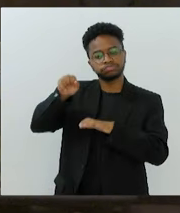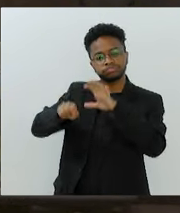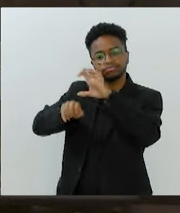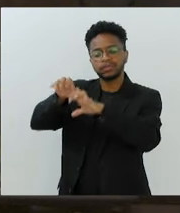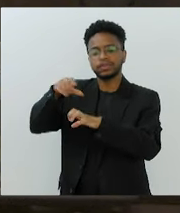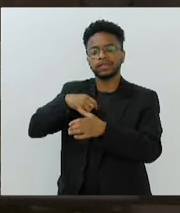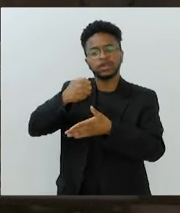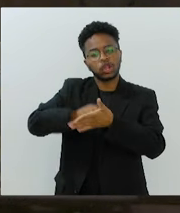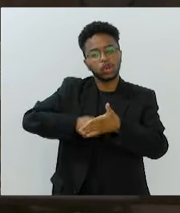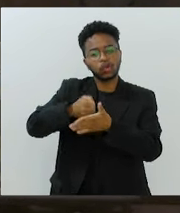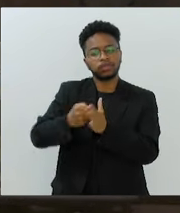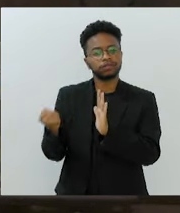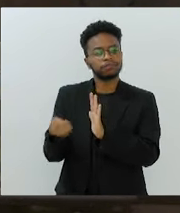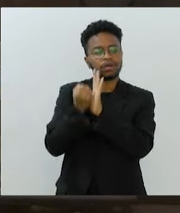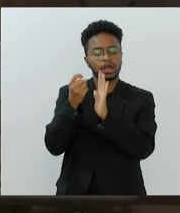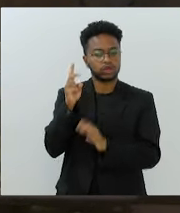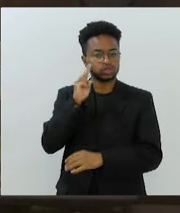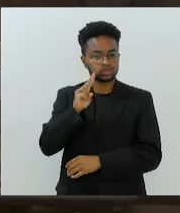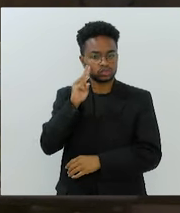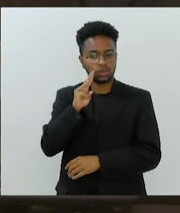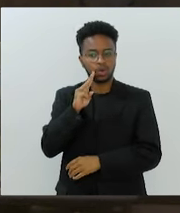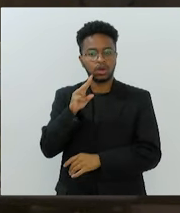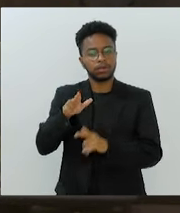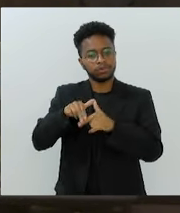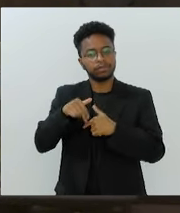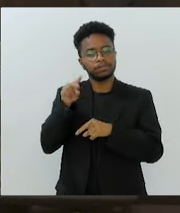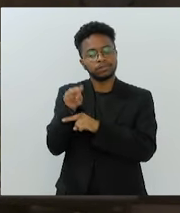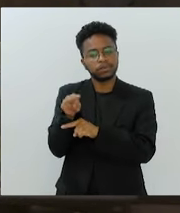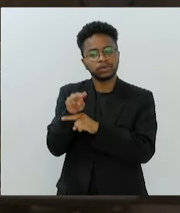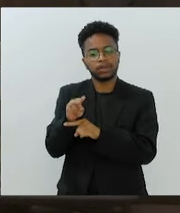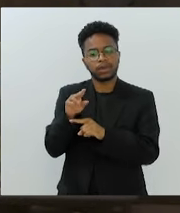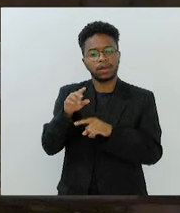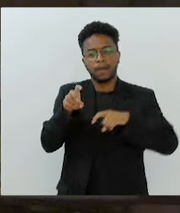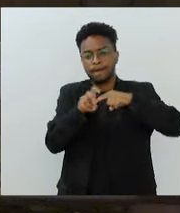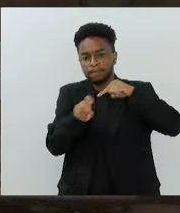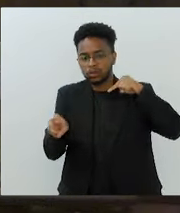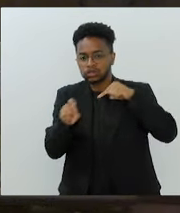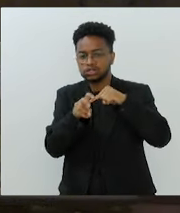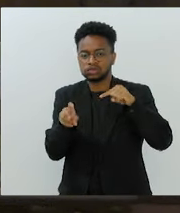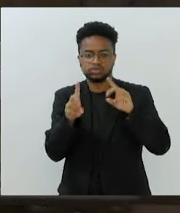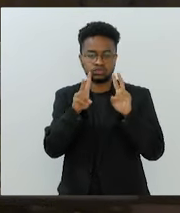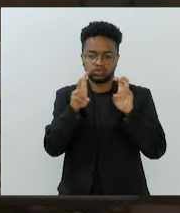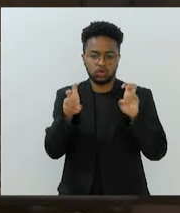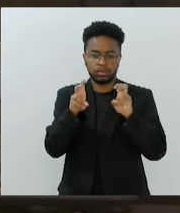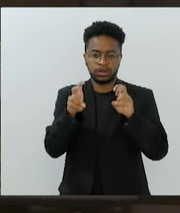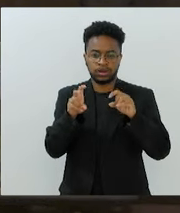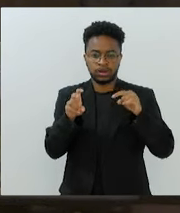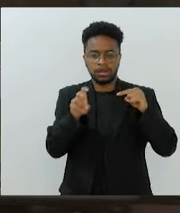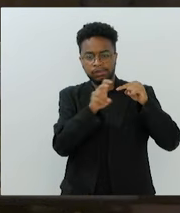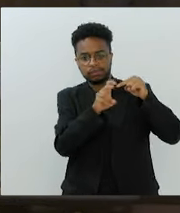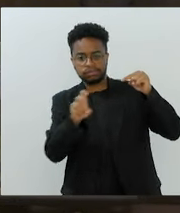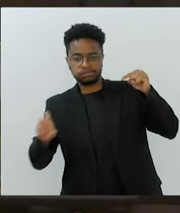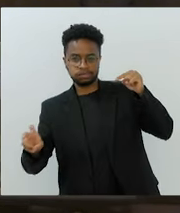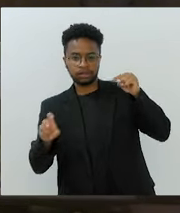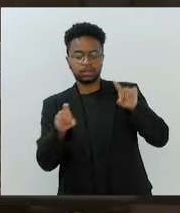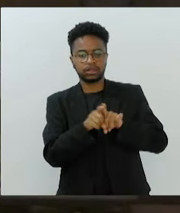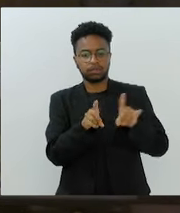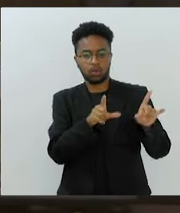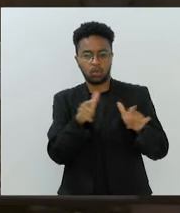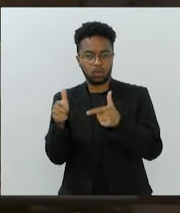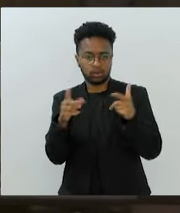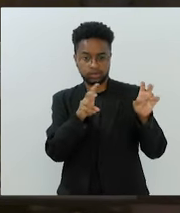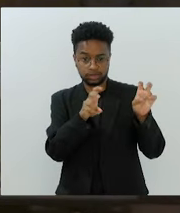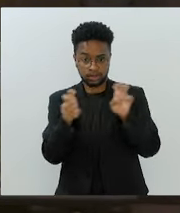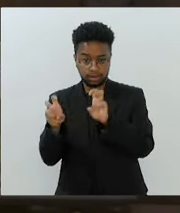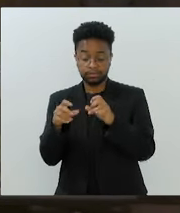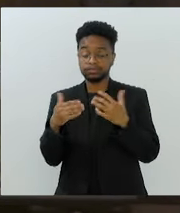luta histórica pela preservação do Pão de Açúcar em relação à tirolesa e várias outras coisas. Então, o André,